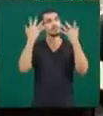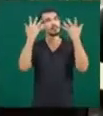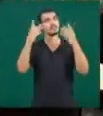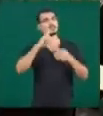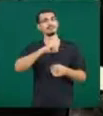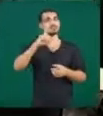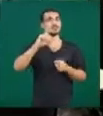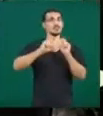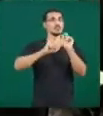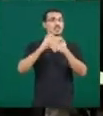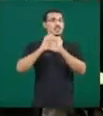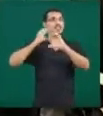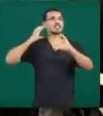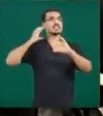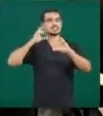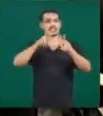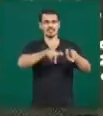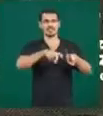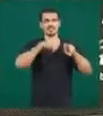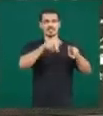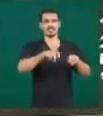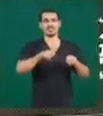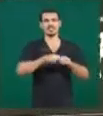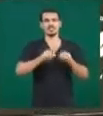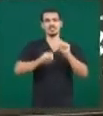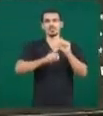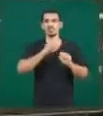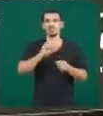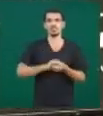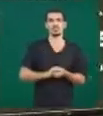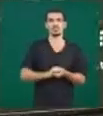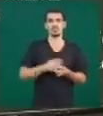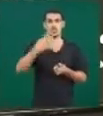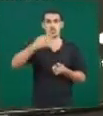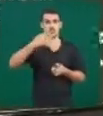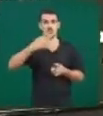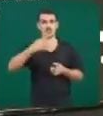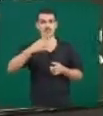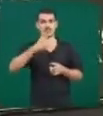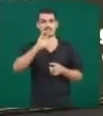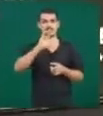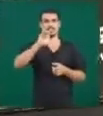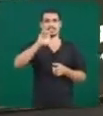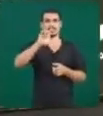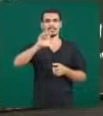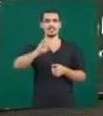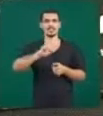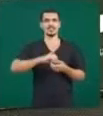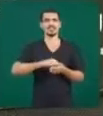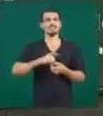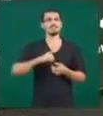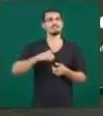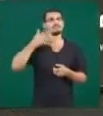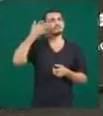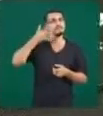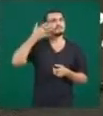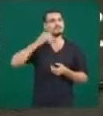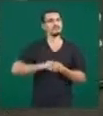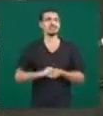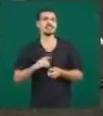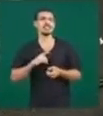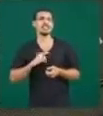de engenheiro agrônomo, foi realizada a quarta edição do ciclo de palestras. O evento contou com homenagens